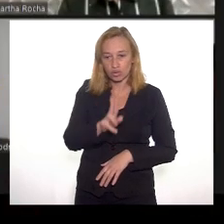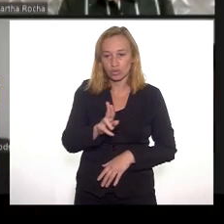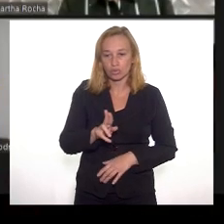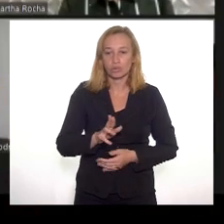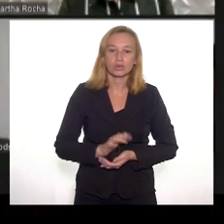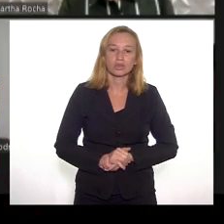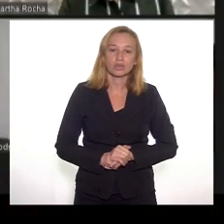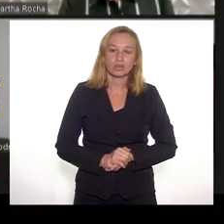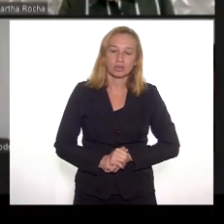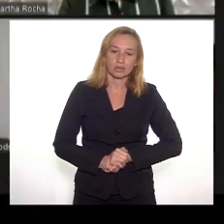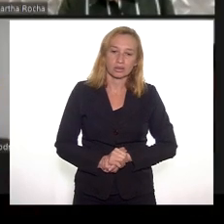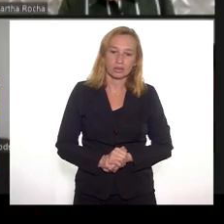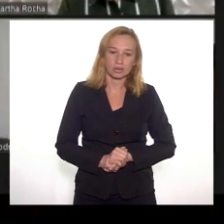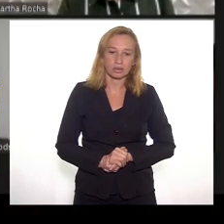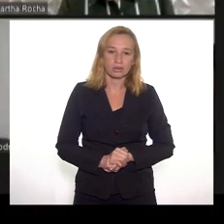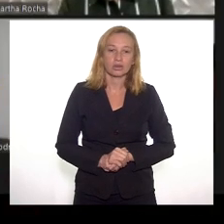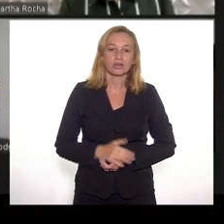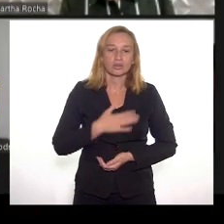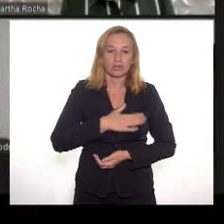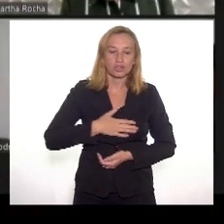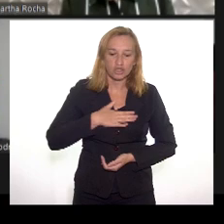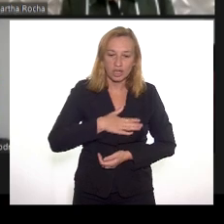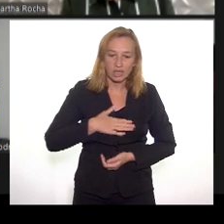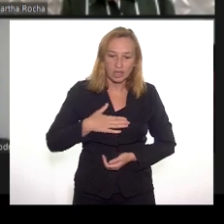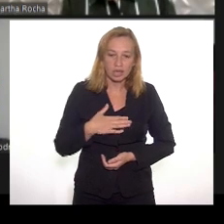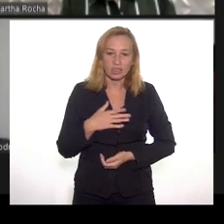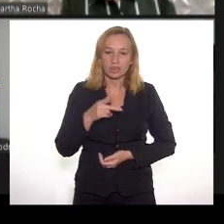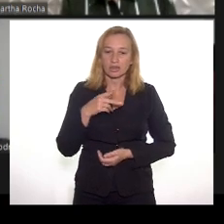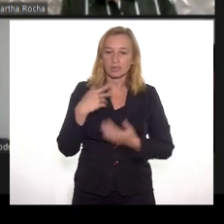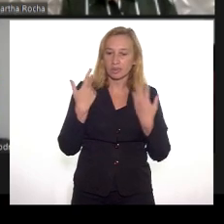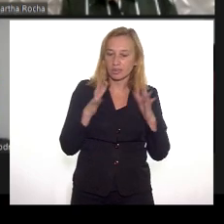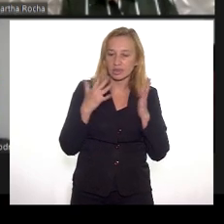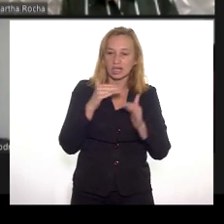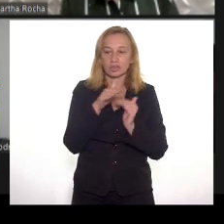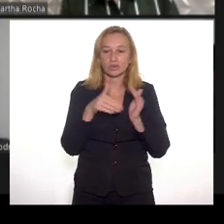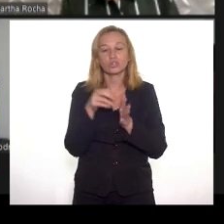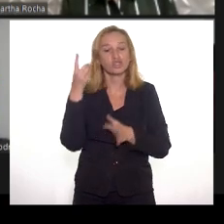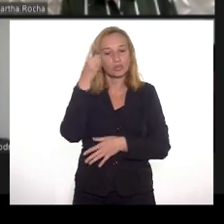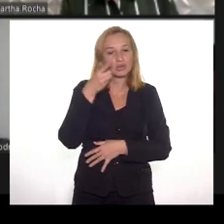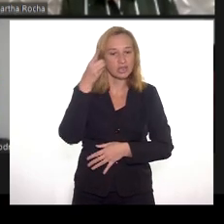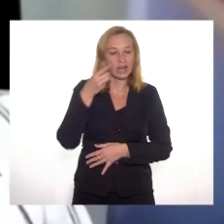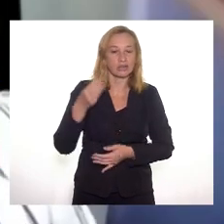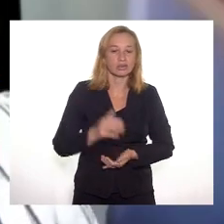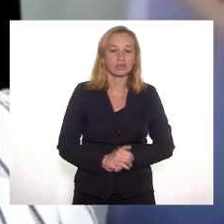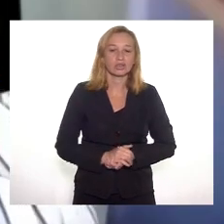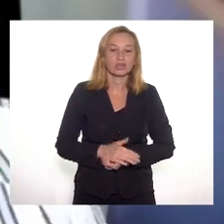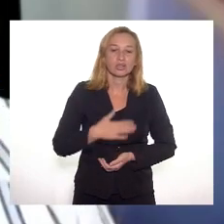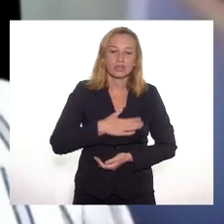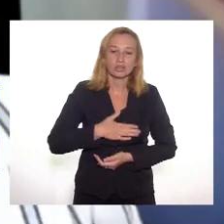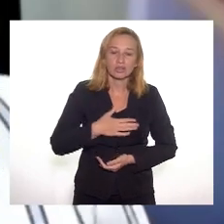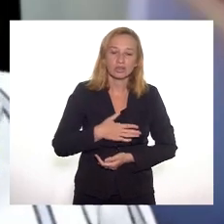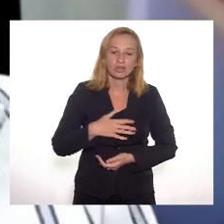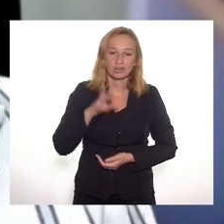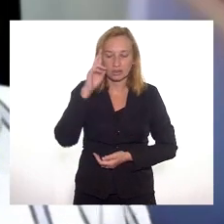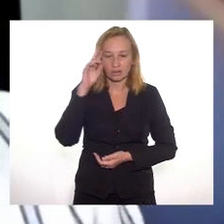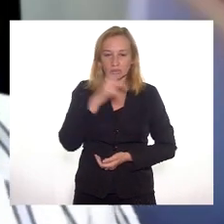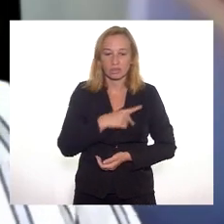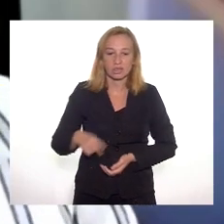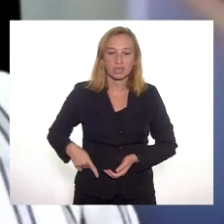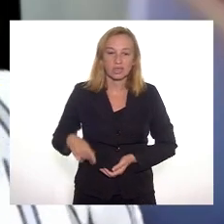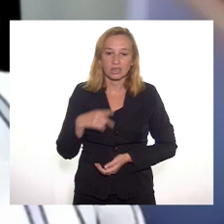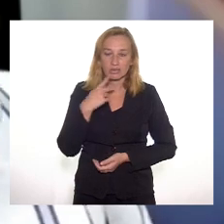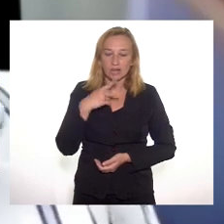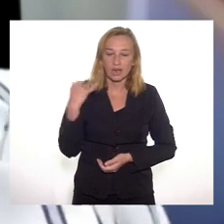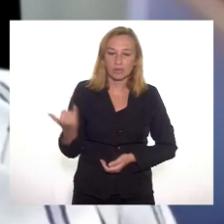presidente, eu gostaria de cumprimentá-lo, cumprimentar todos os deputados e deputadas presentes. Eu só gostaria, senhor presidente, de ressaltar